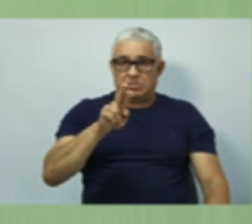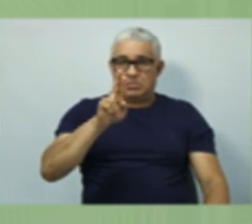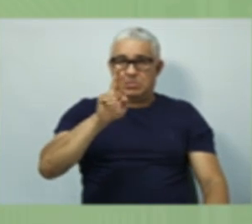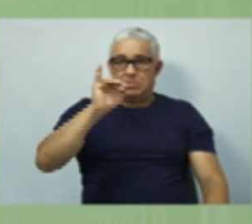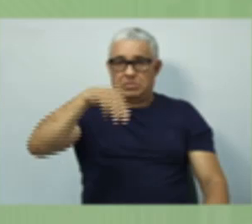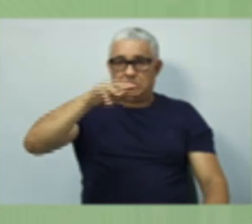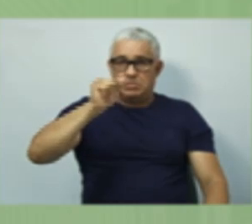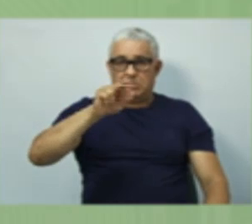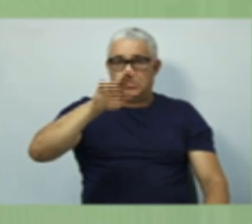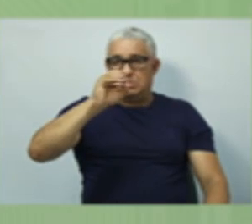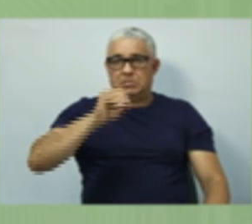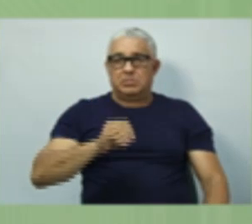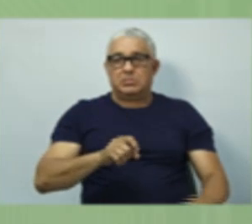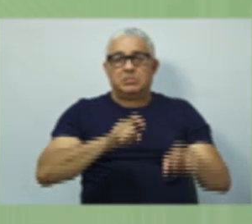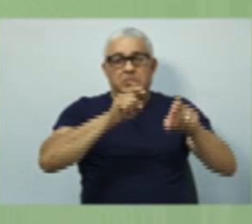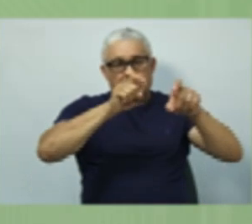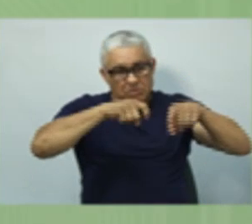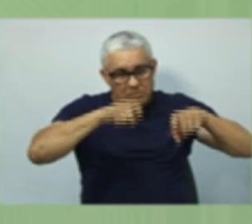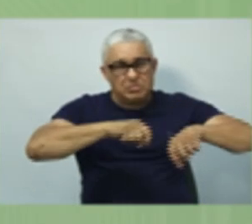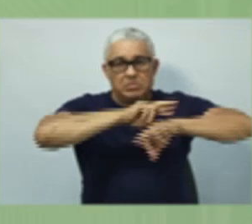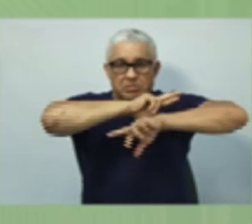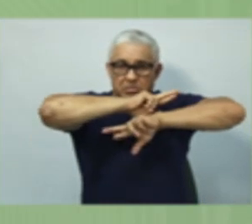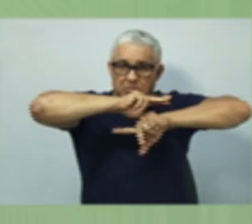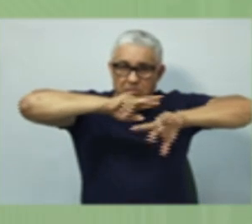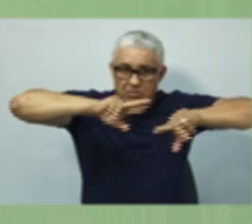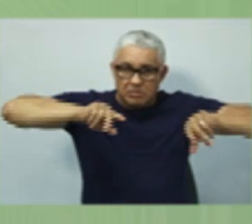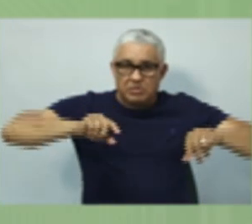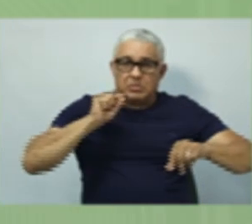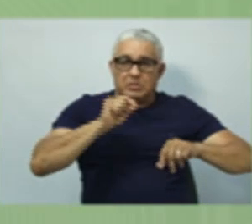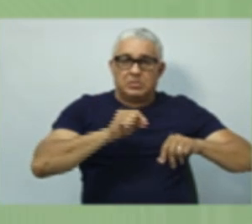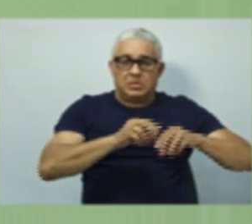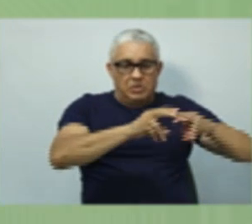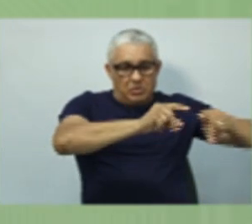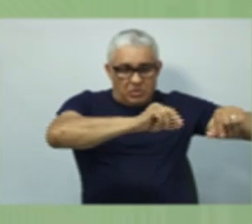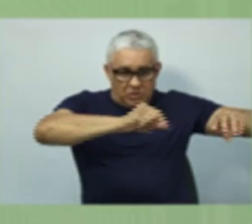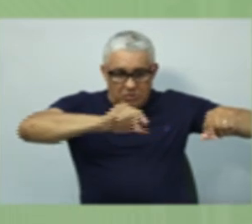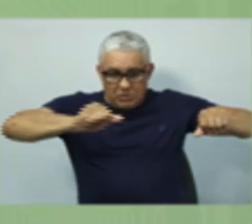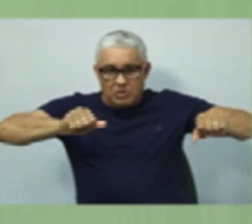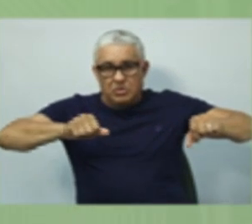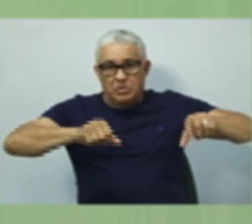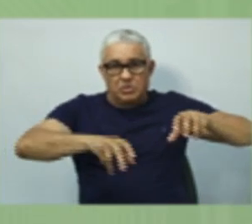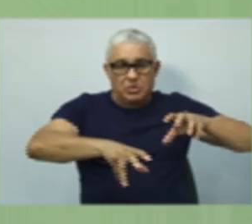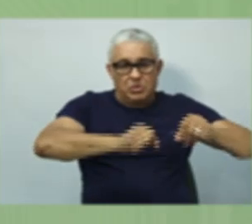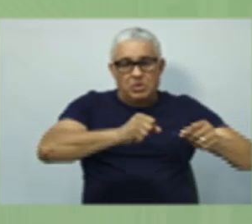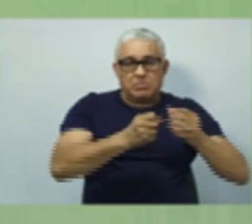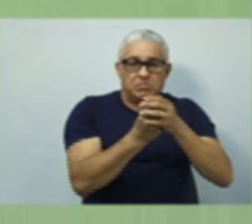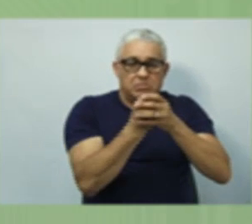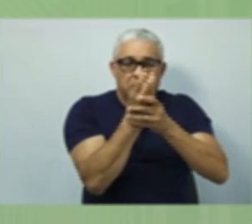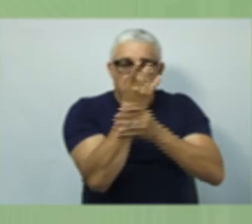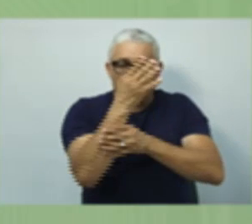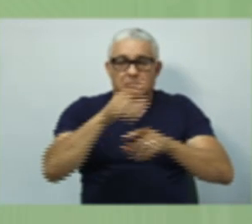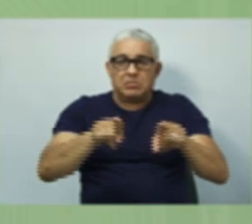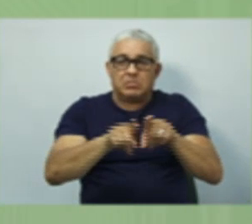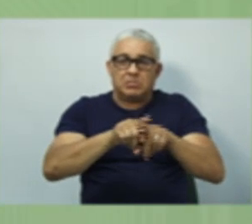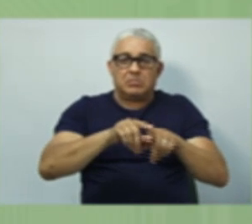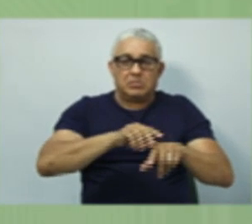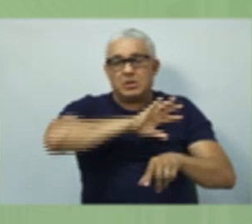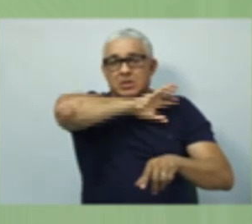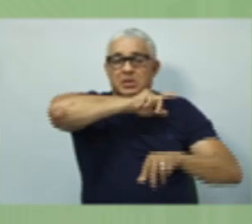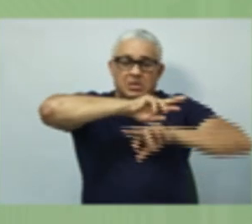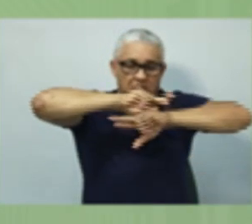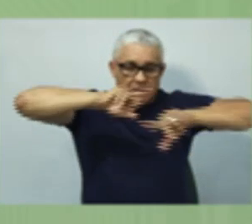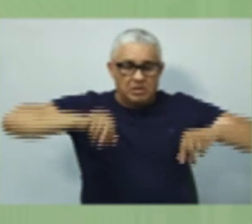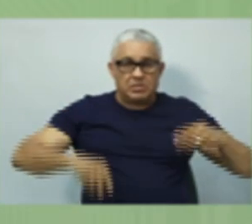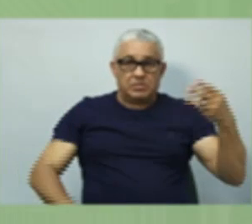à agropecuária e que está envolvido à exploração do solo para o cultivo das plantas e dos animais. O